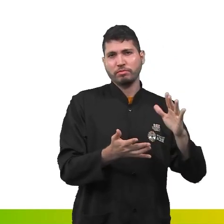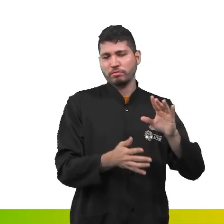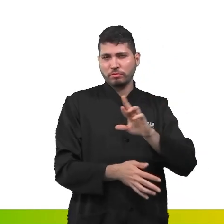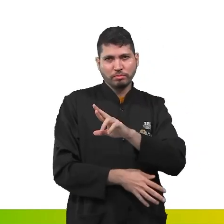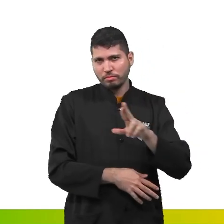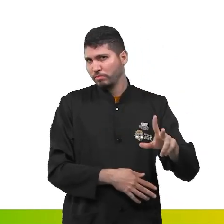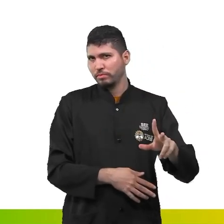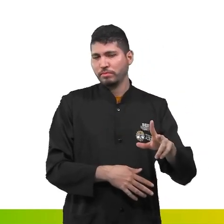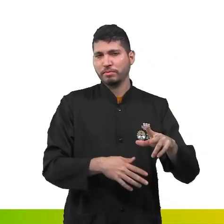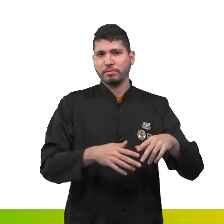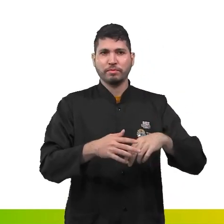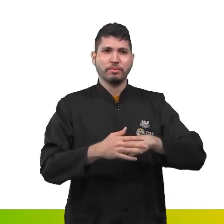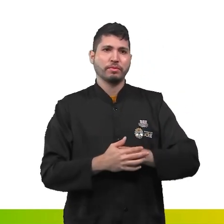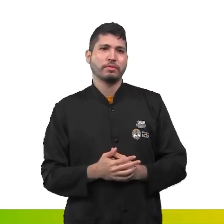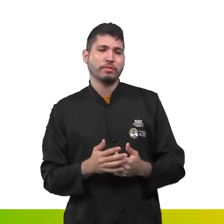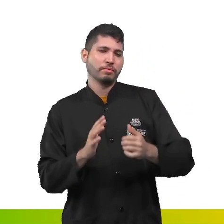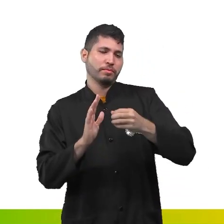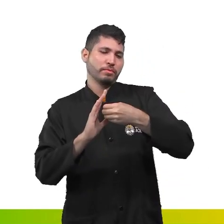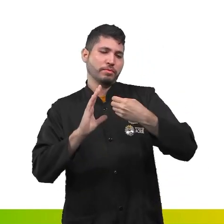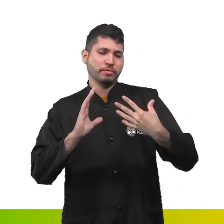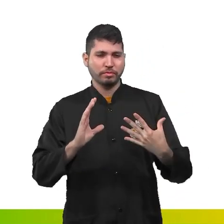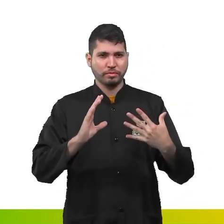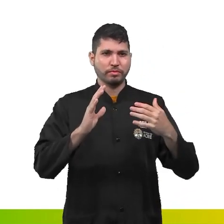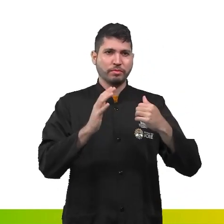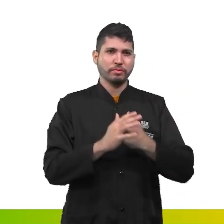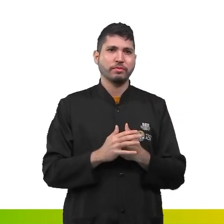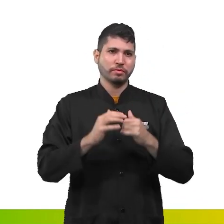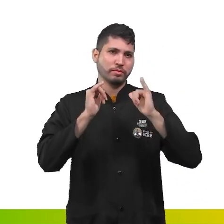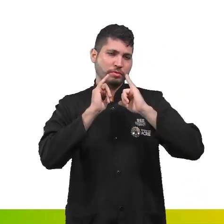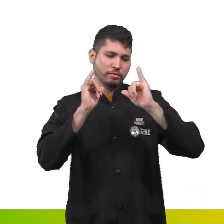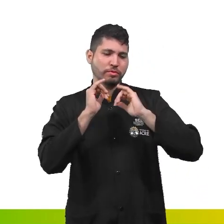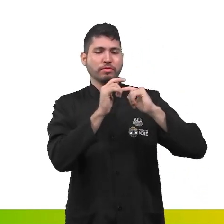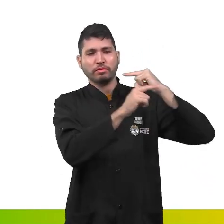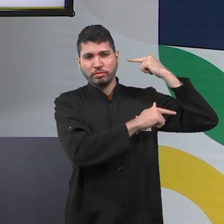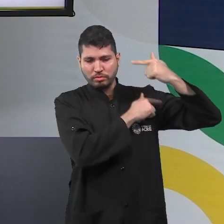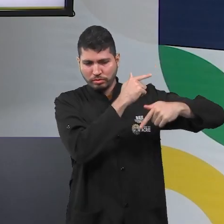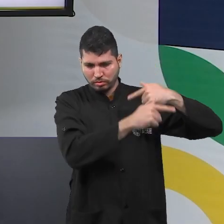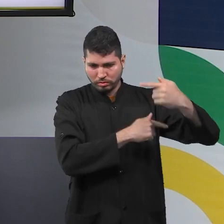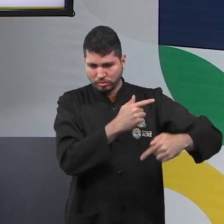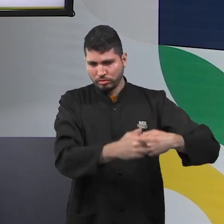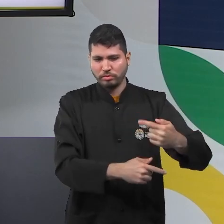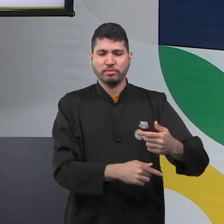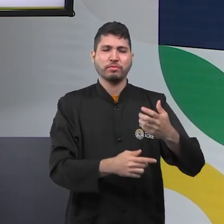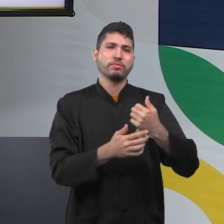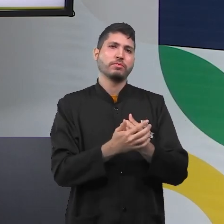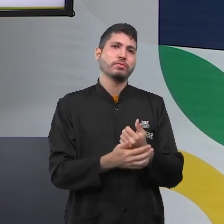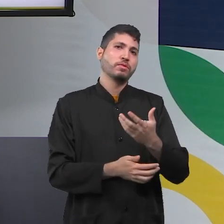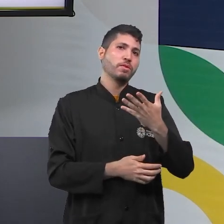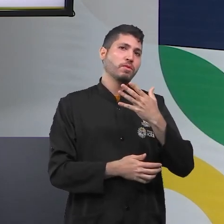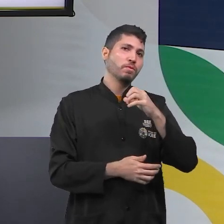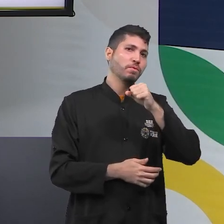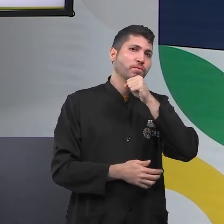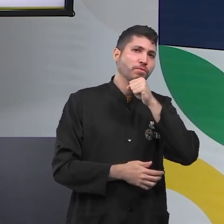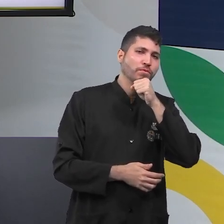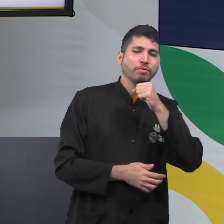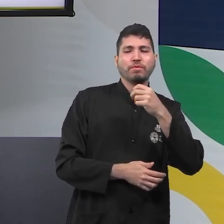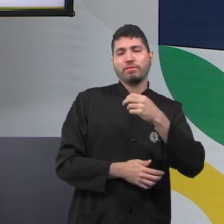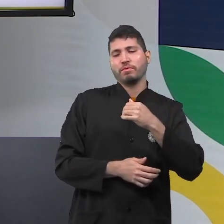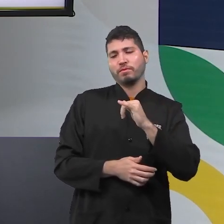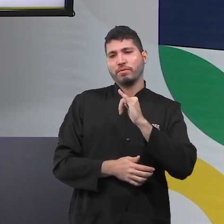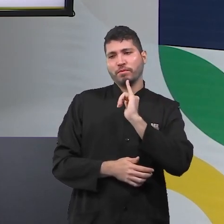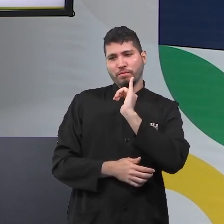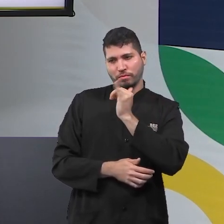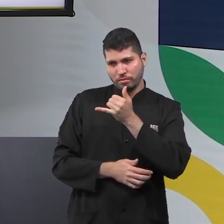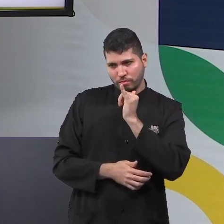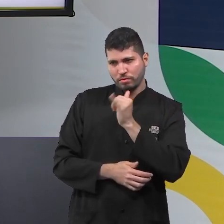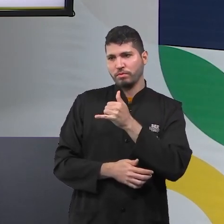essa característica de se transmitir de geração em geração, ou seja, o avô conta para o neto, o pai conta para o filho,